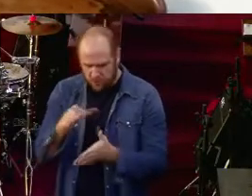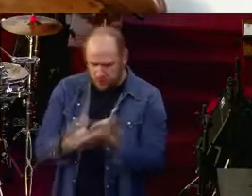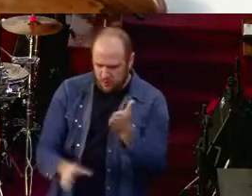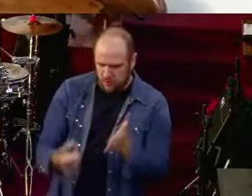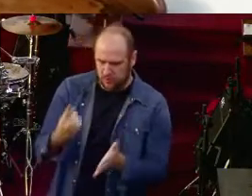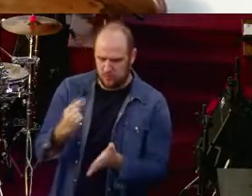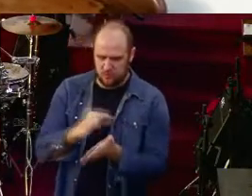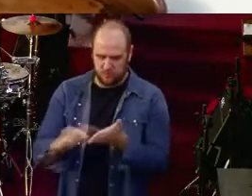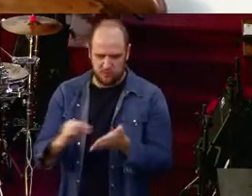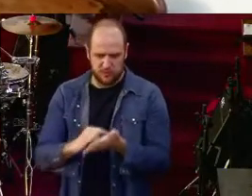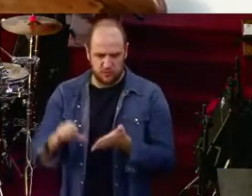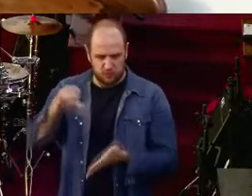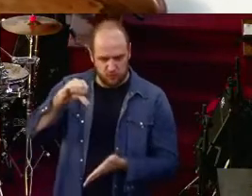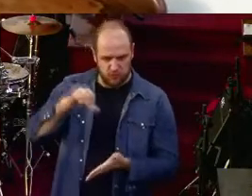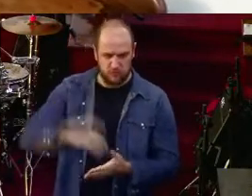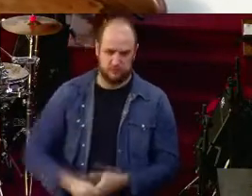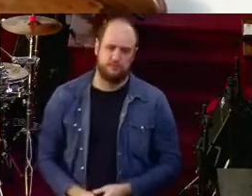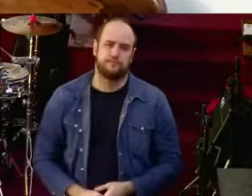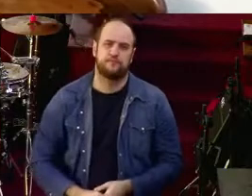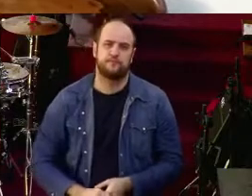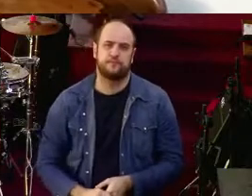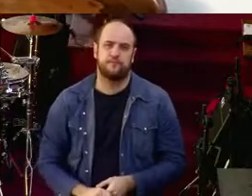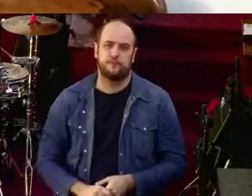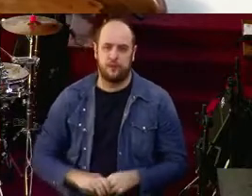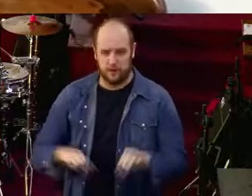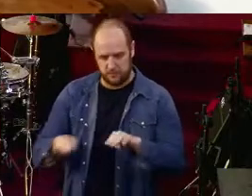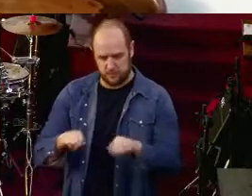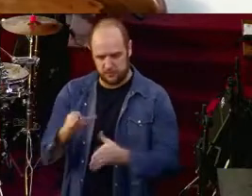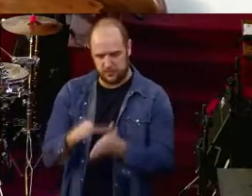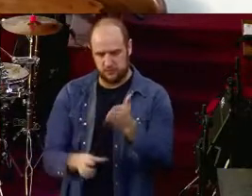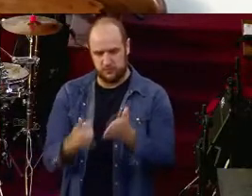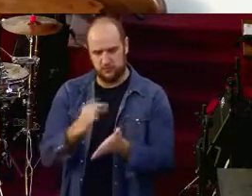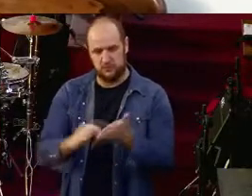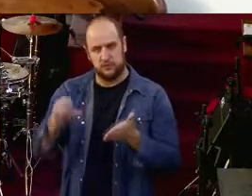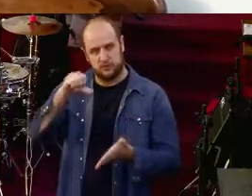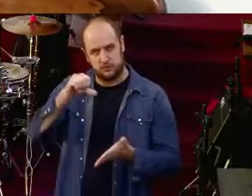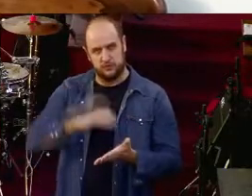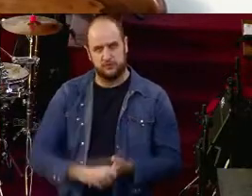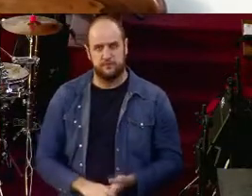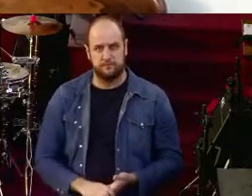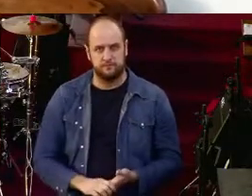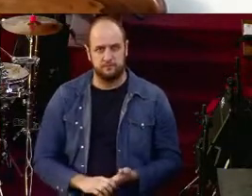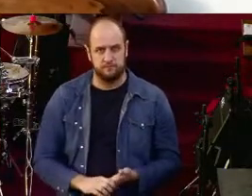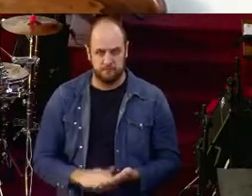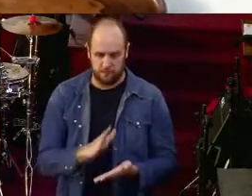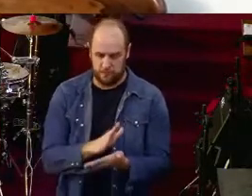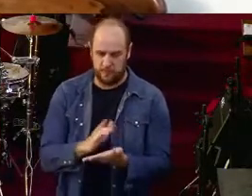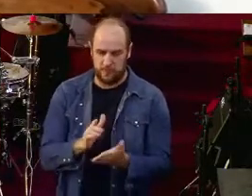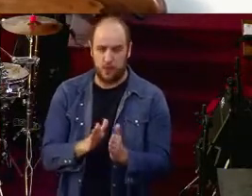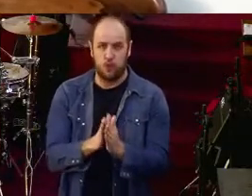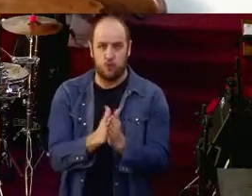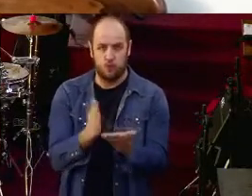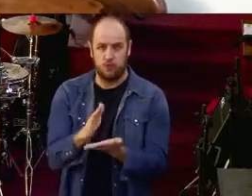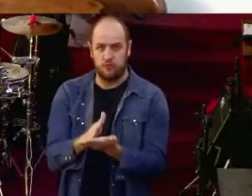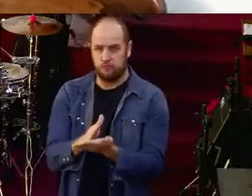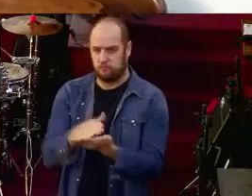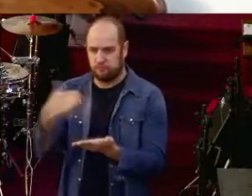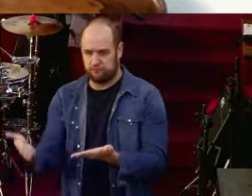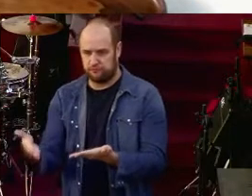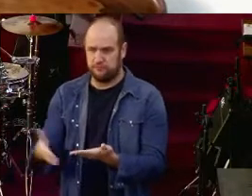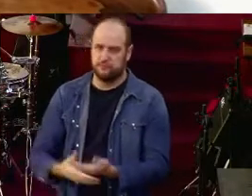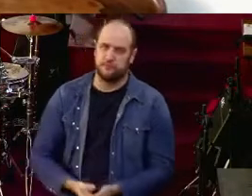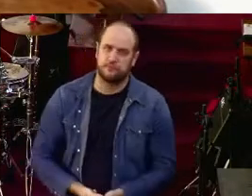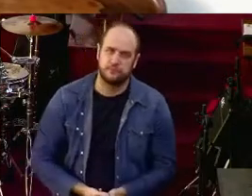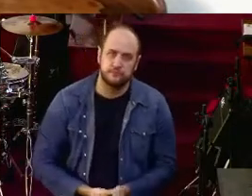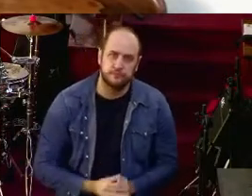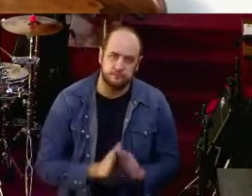1, versículo 9. Marcos, capítulo 1, versículo 9. É o livro logo à frente de Mateus. Os irmãos perceberão que